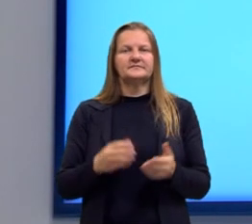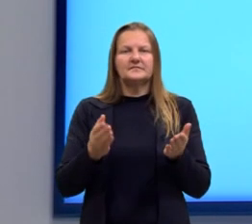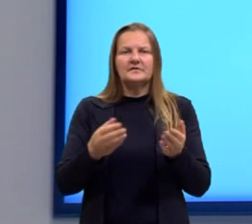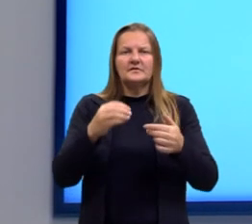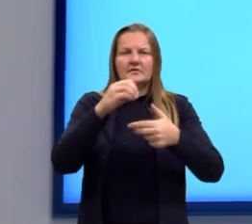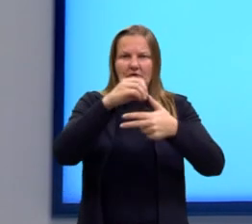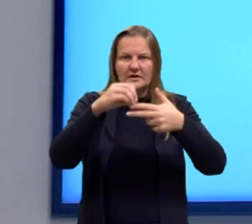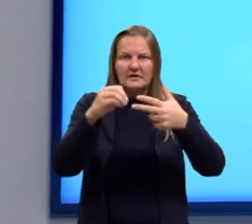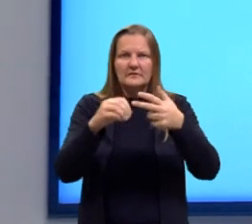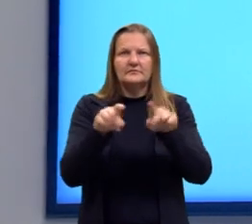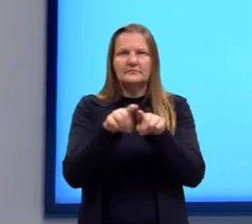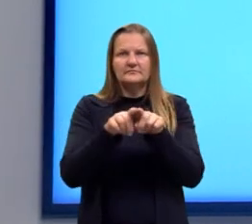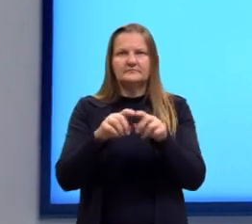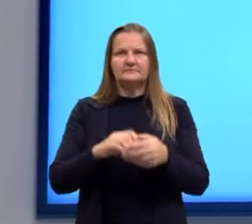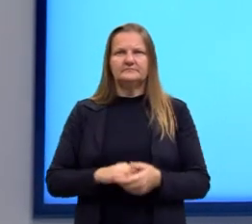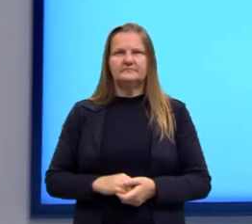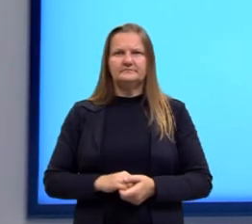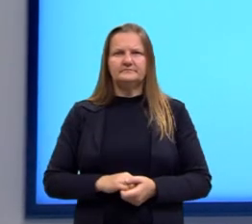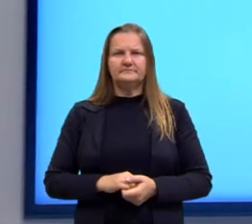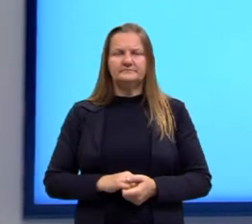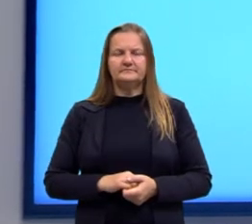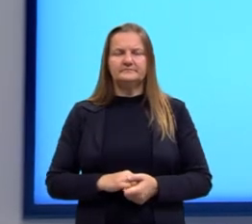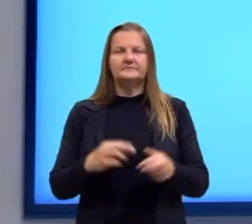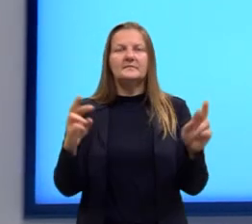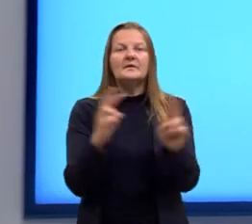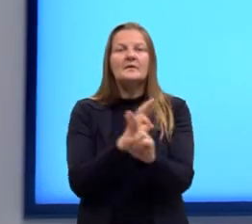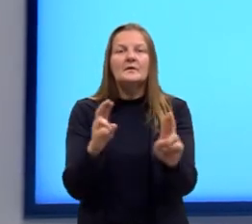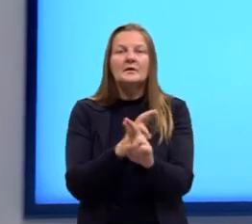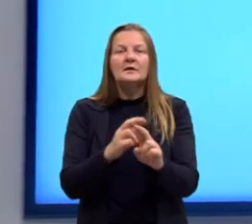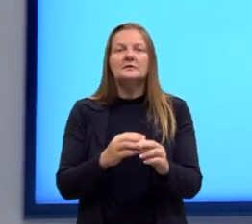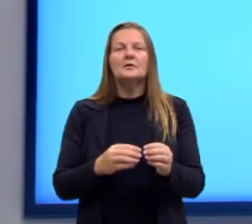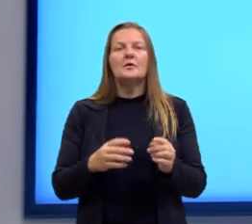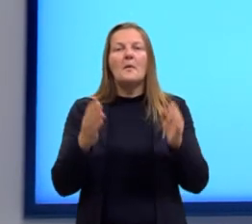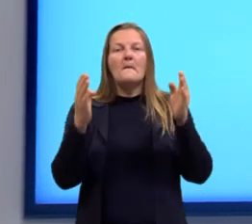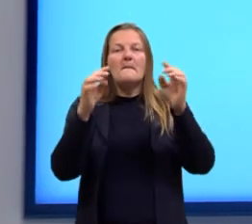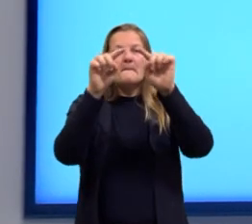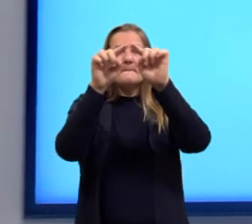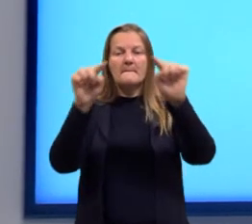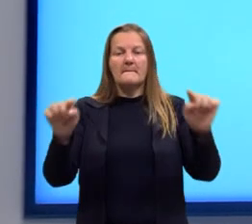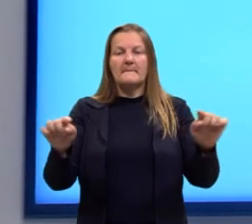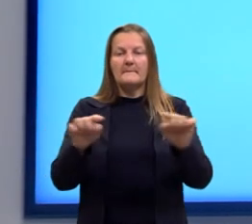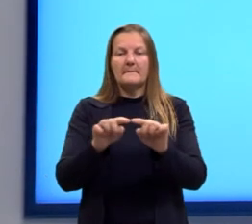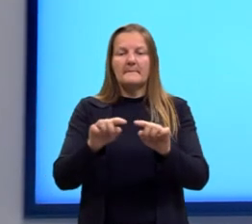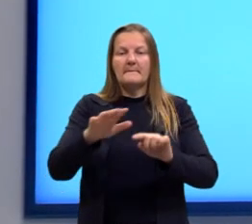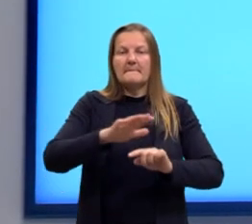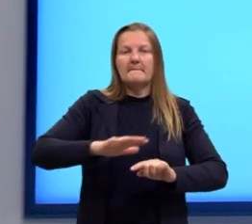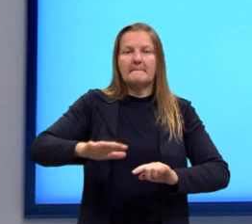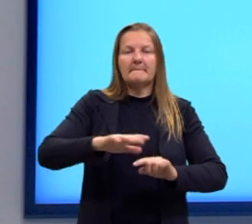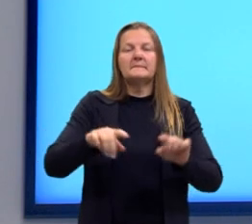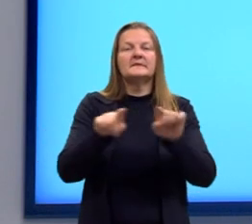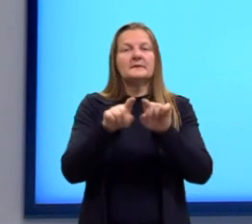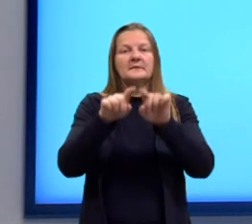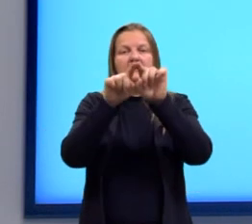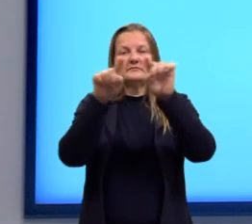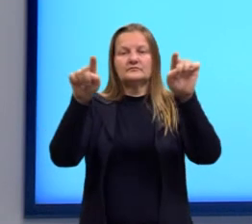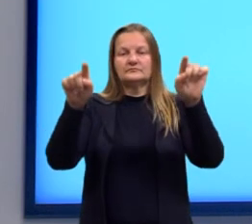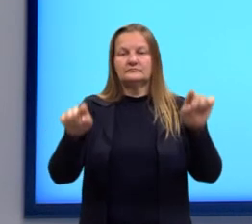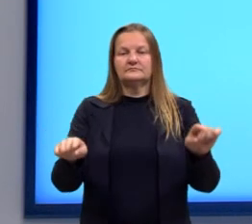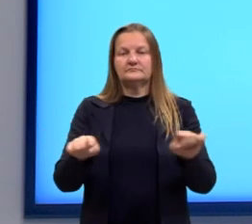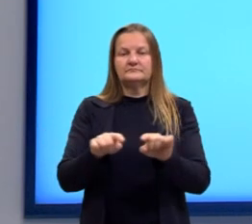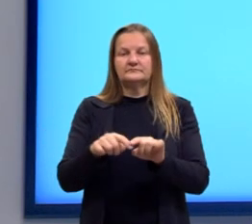então com a relação das figuras planas os triângulos e também quadriláteros